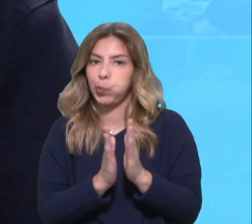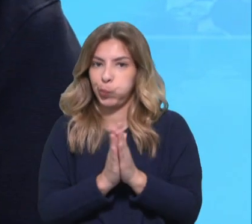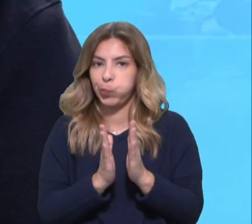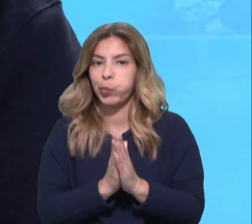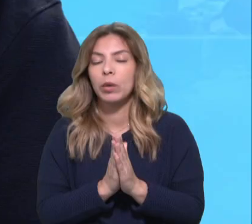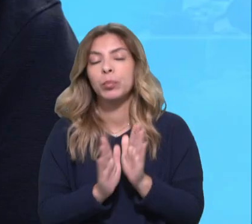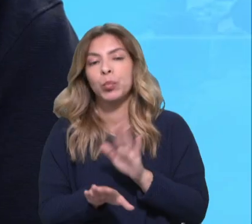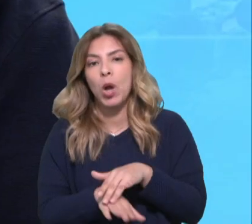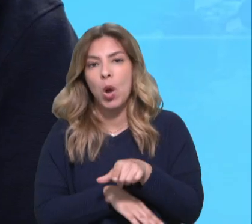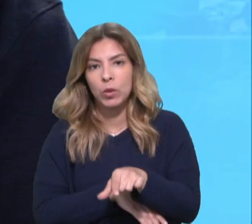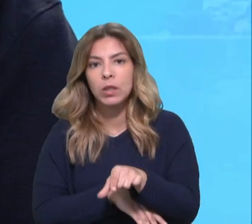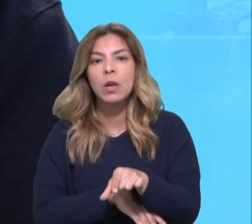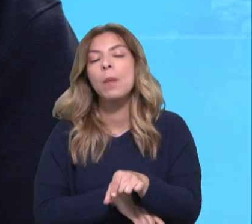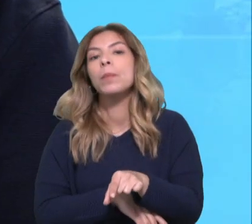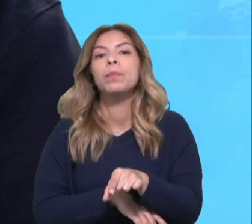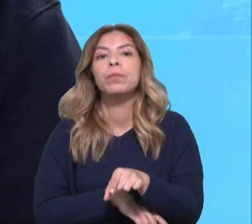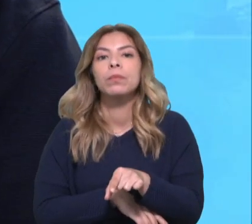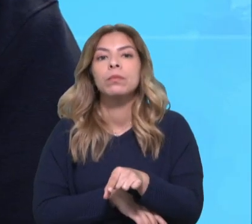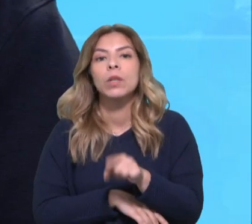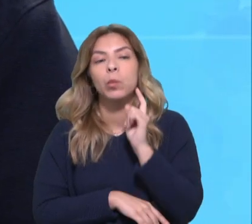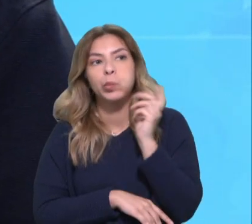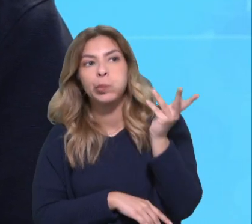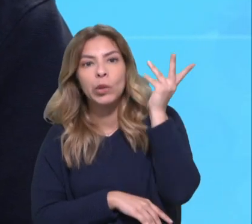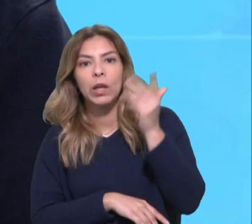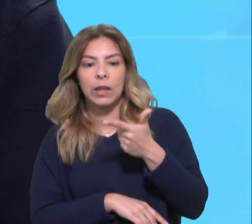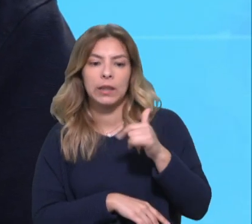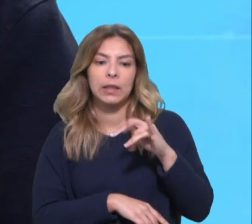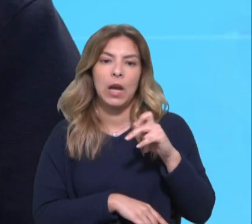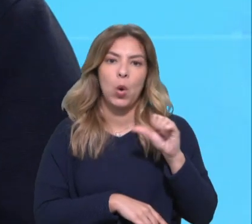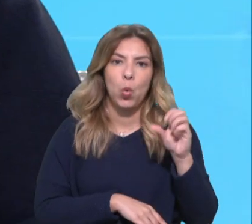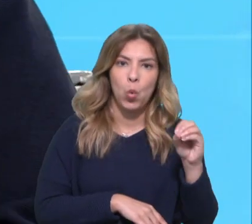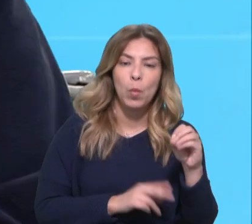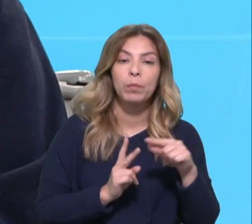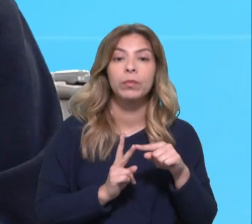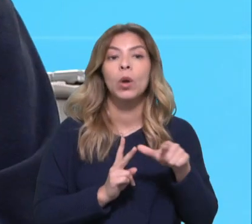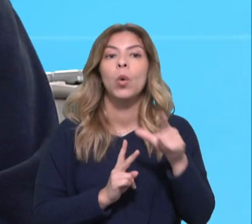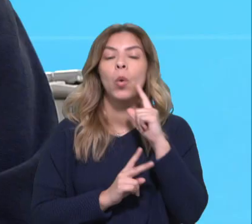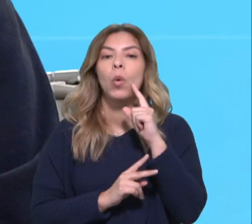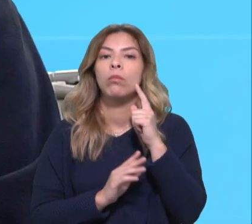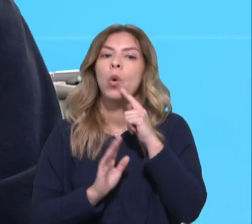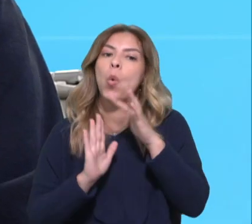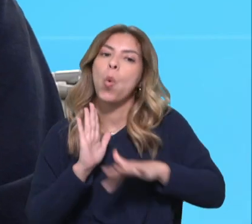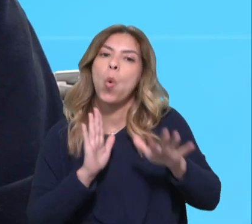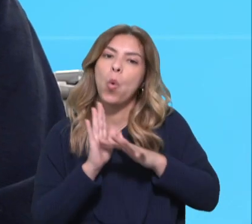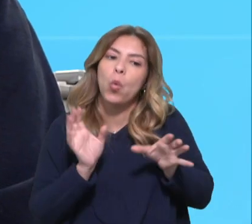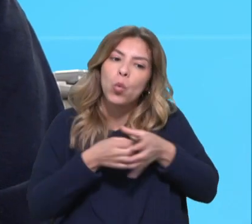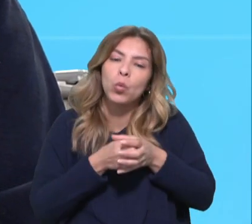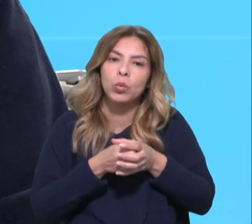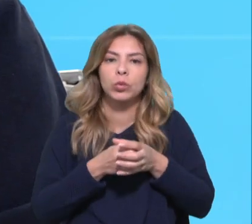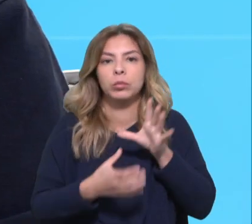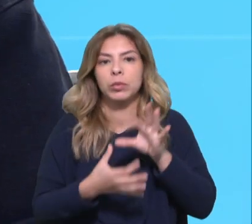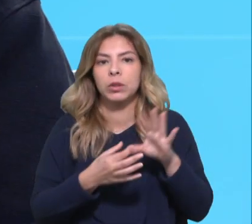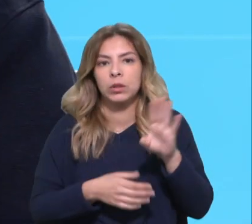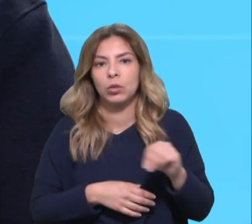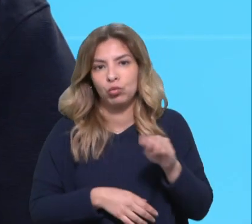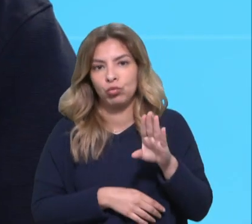através do mestre Tiago Mourã, que tem o coro litúrgico do Santuário do Senhor Jesus da Pedra, de